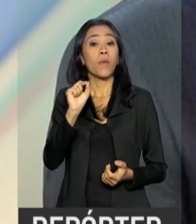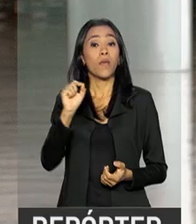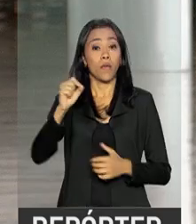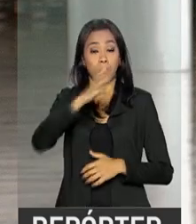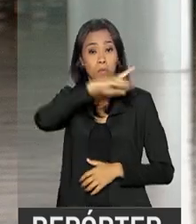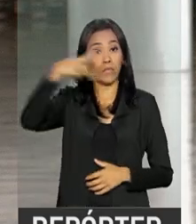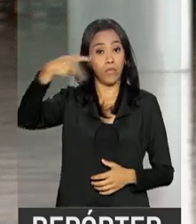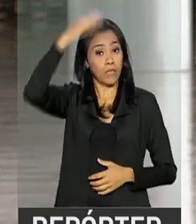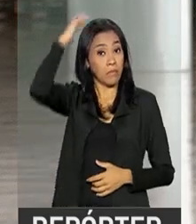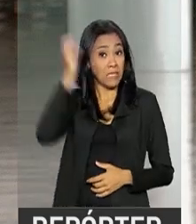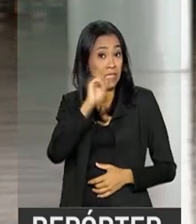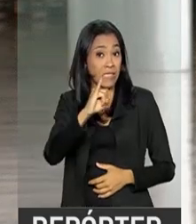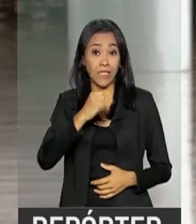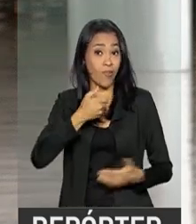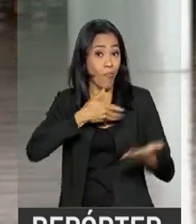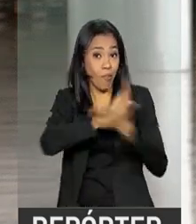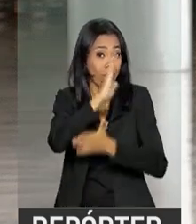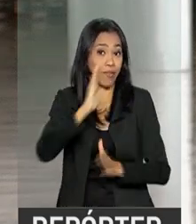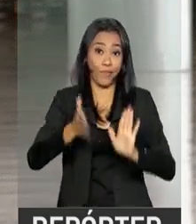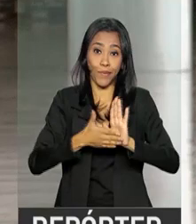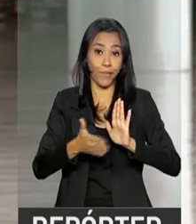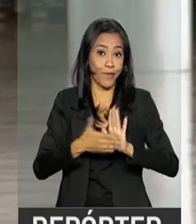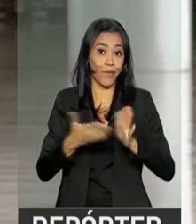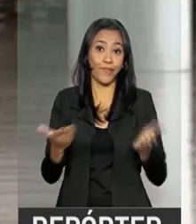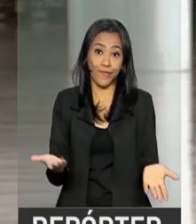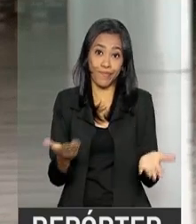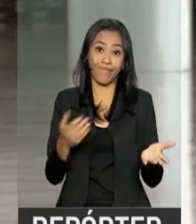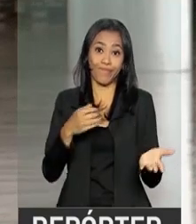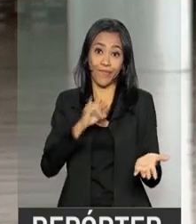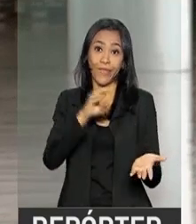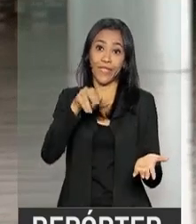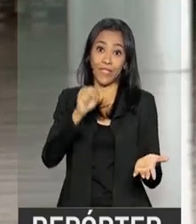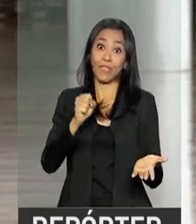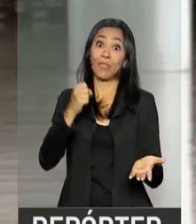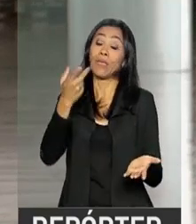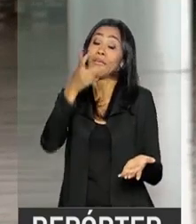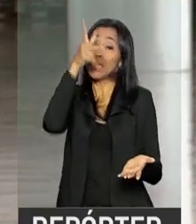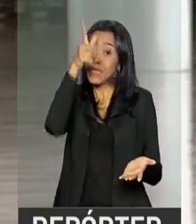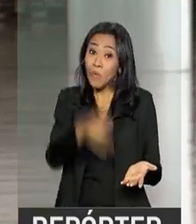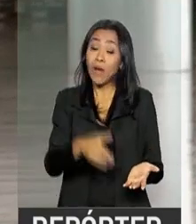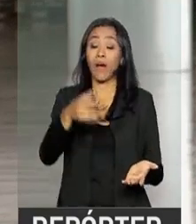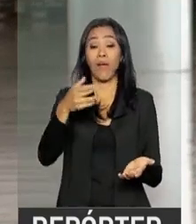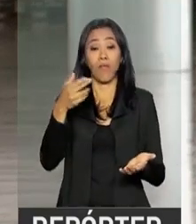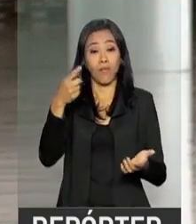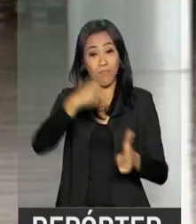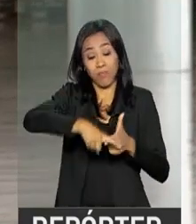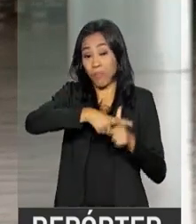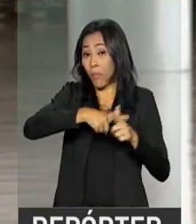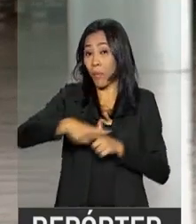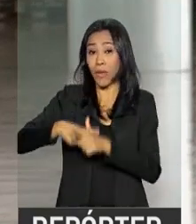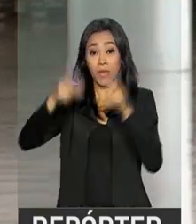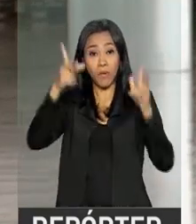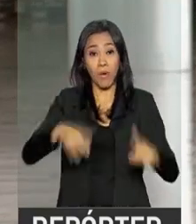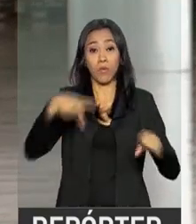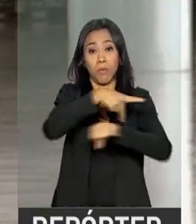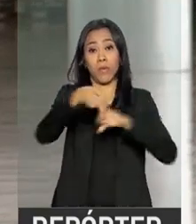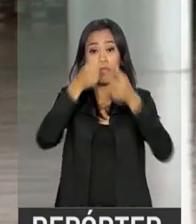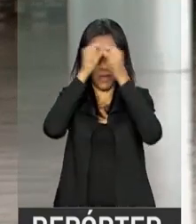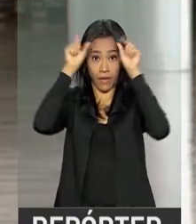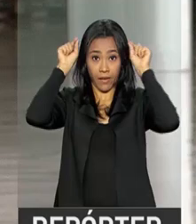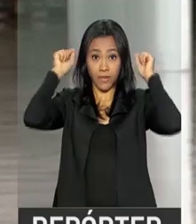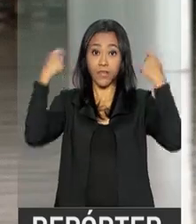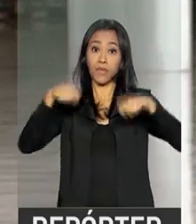a reforma da previdência não for aprovada o brasil pode ficar numa situação como a da grécia onde o governo precisou reduzir